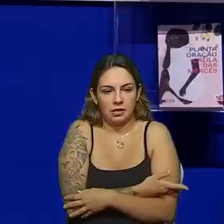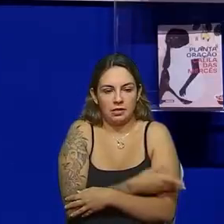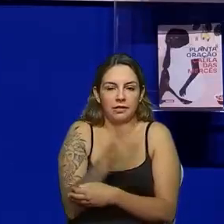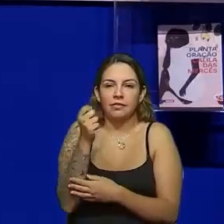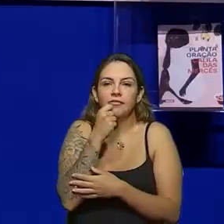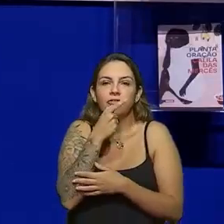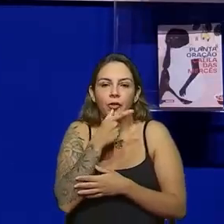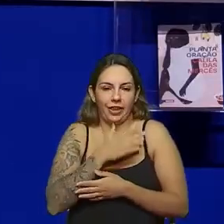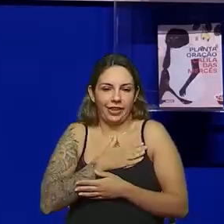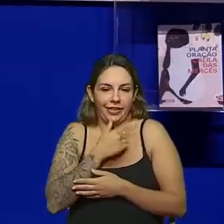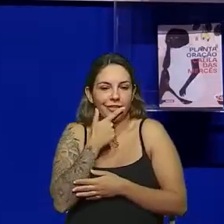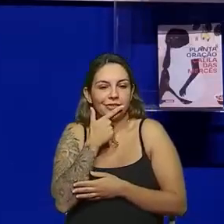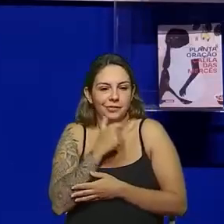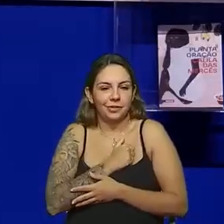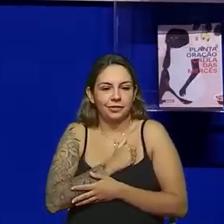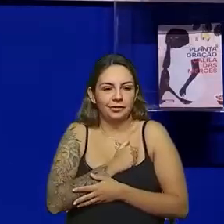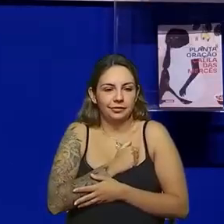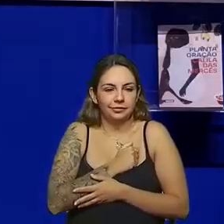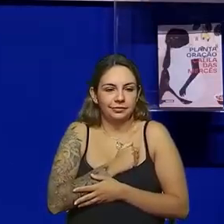vão rir da minha cara.